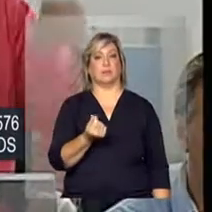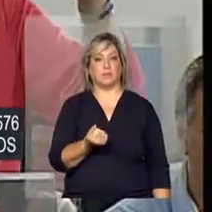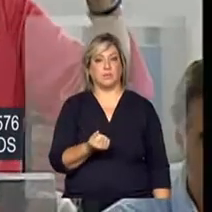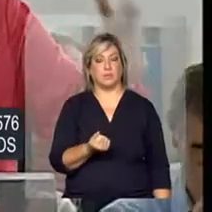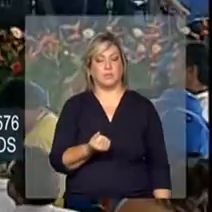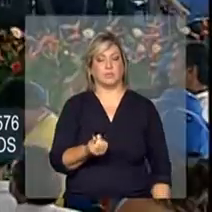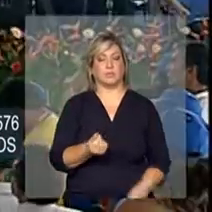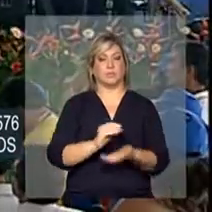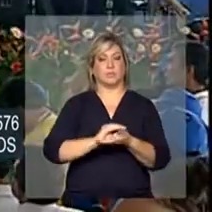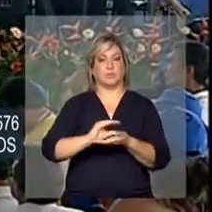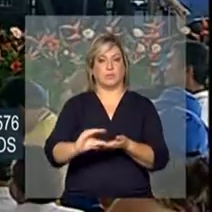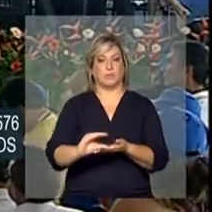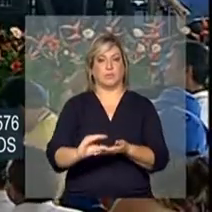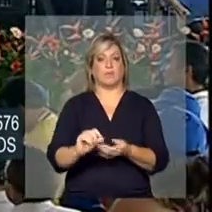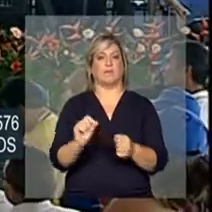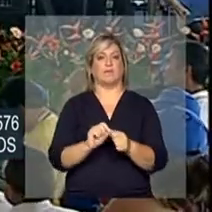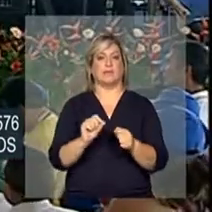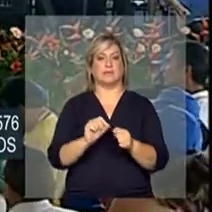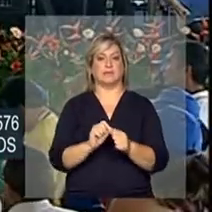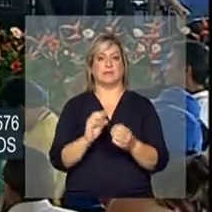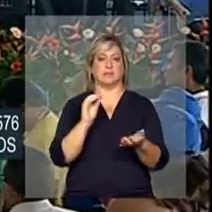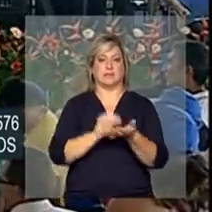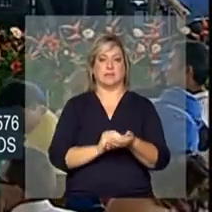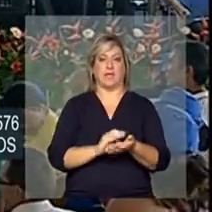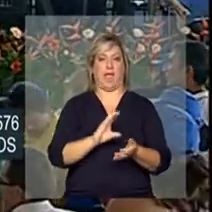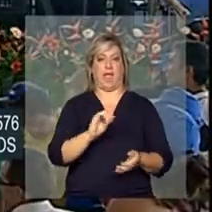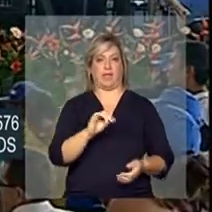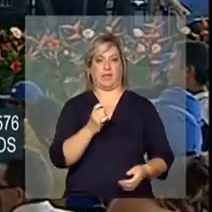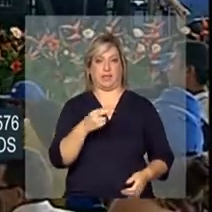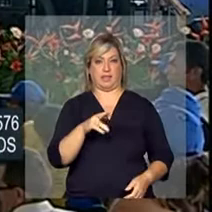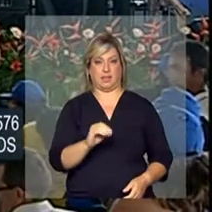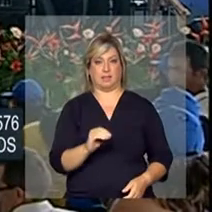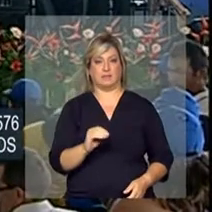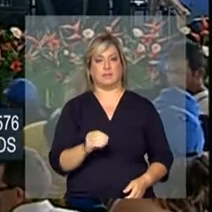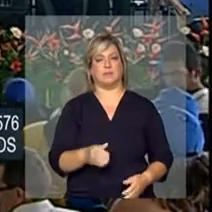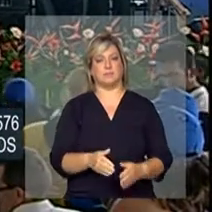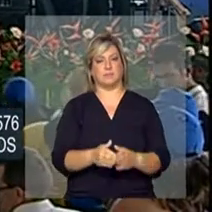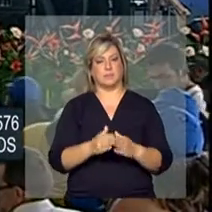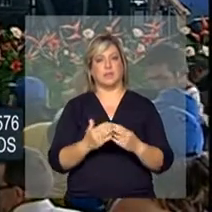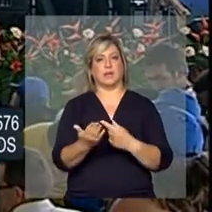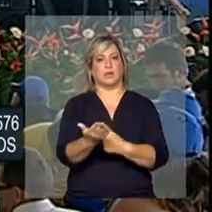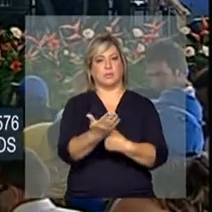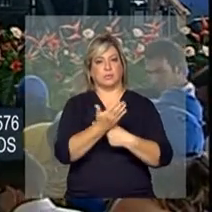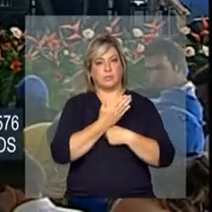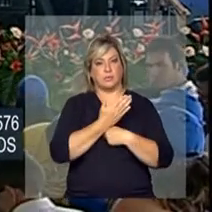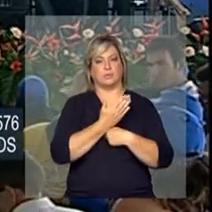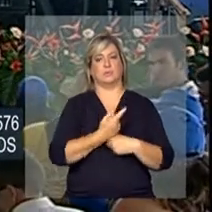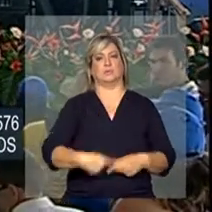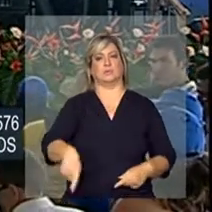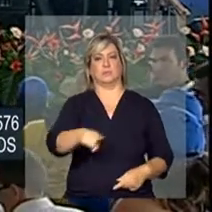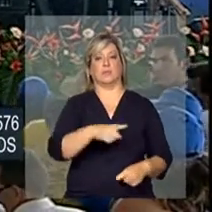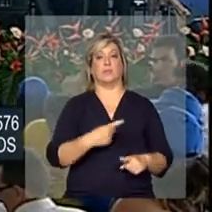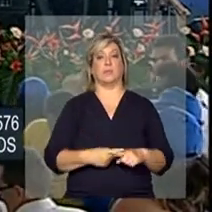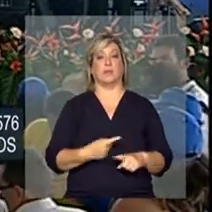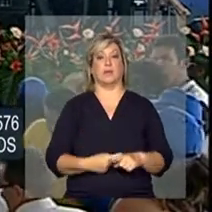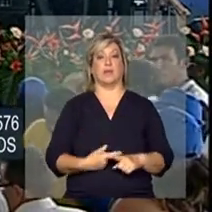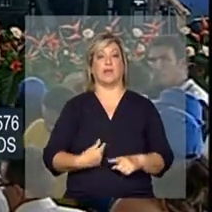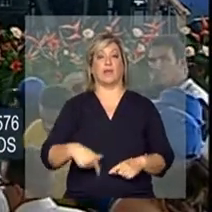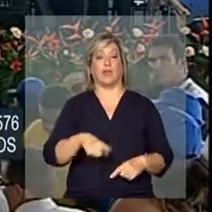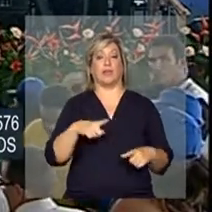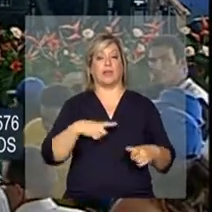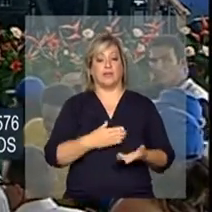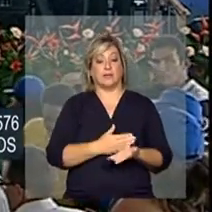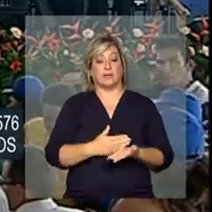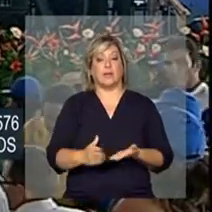dá recursos financeiros para se fazer o cadastro. Conto com a participação dos senhores, porque nós estamos na